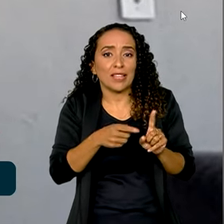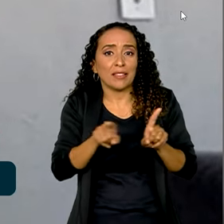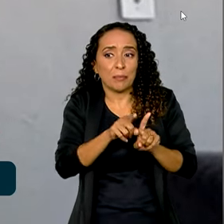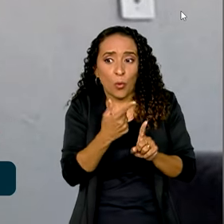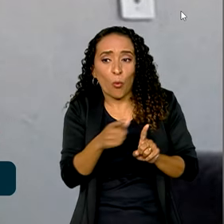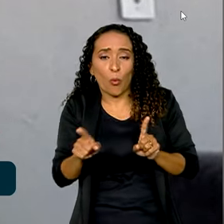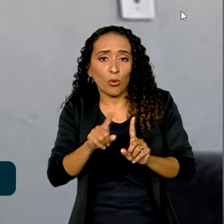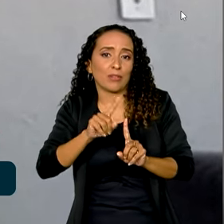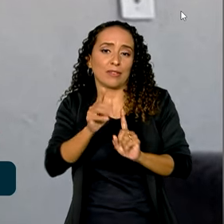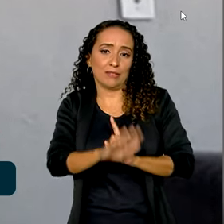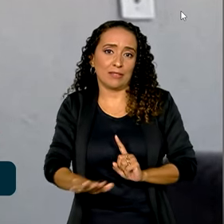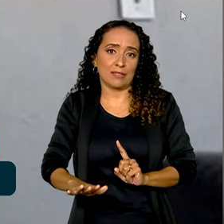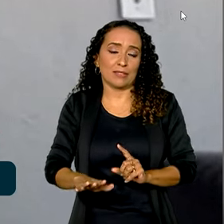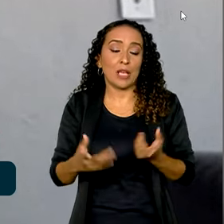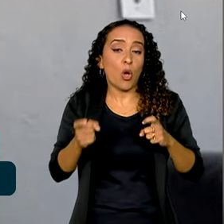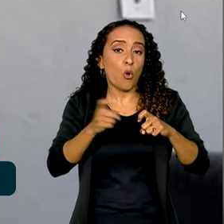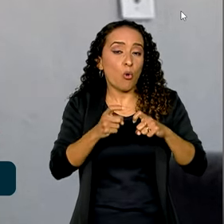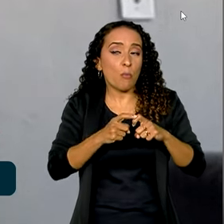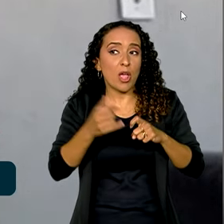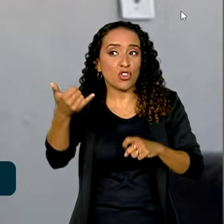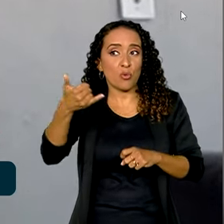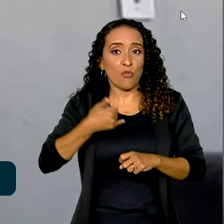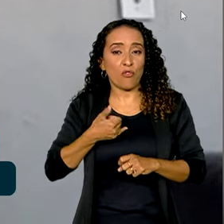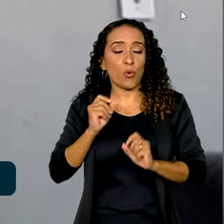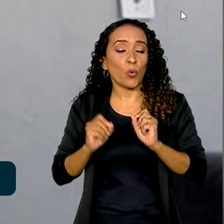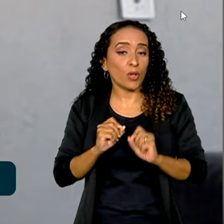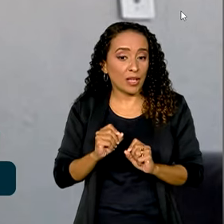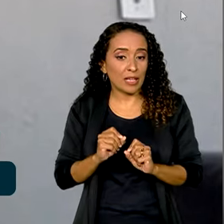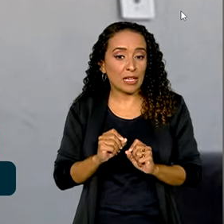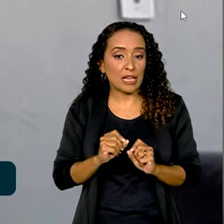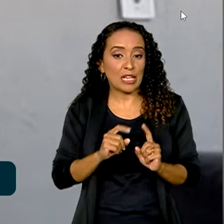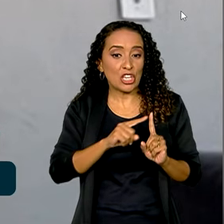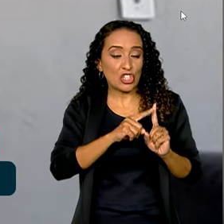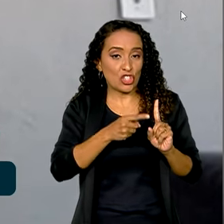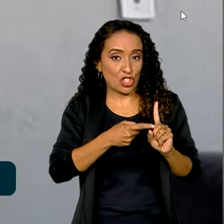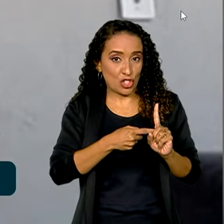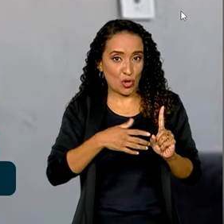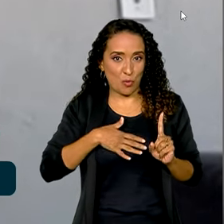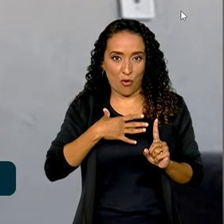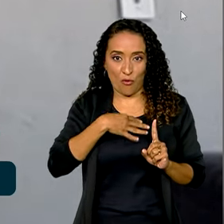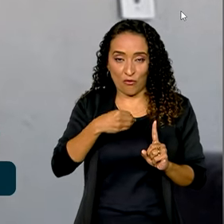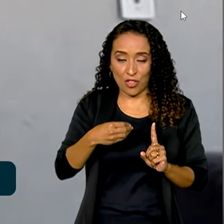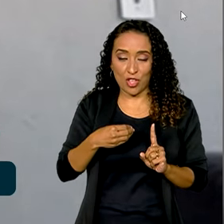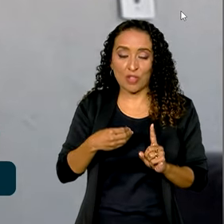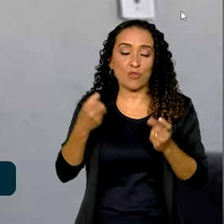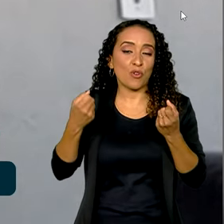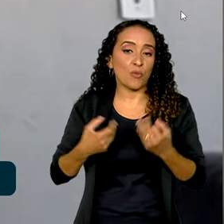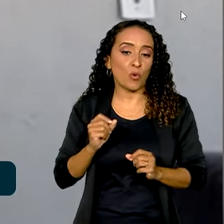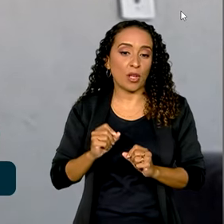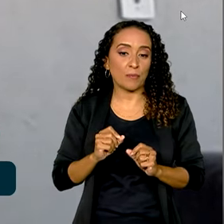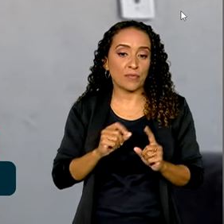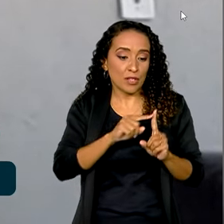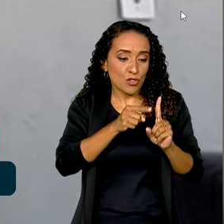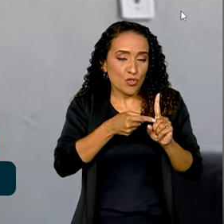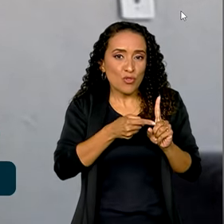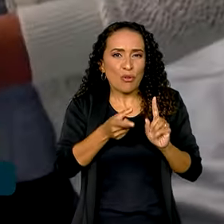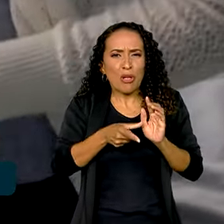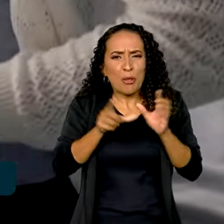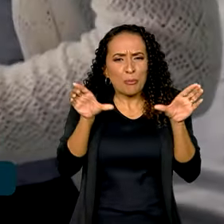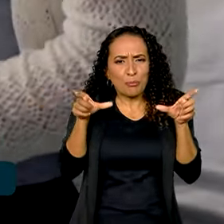criança né e o médico uma vez ele falou isso para mim na gestação do Artur ele falou que o útero era muito